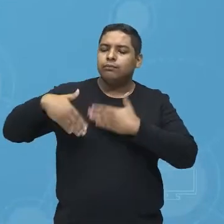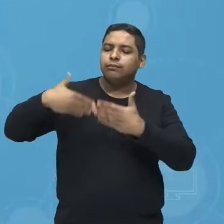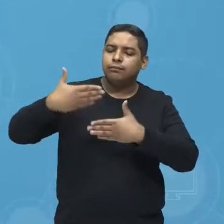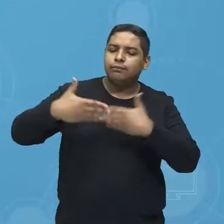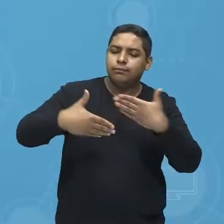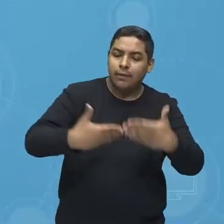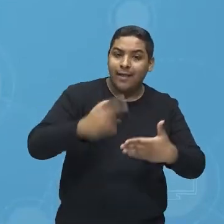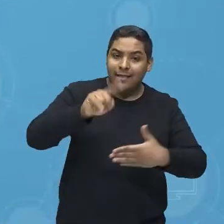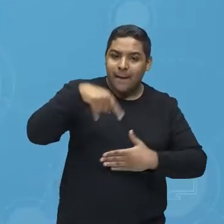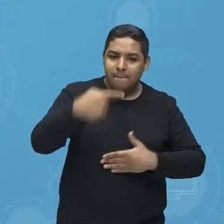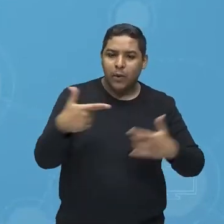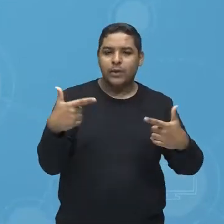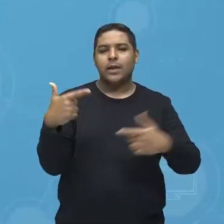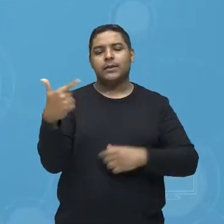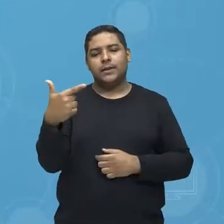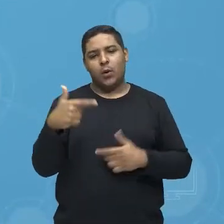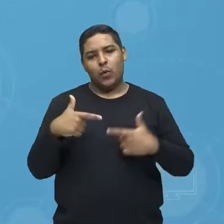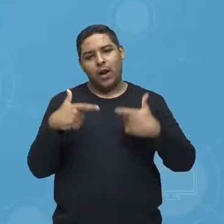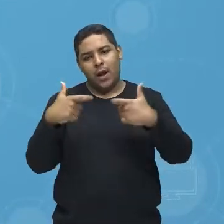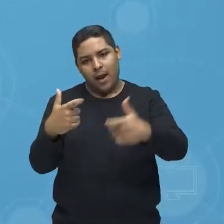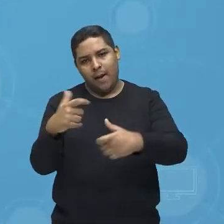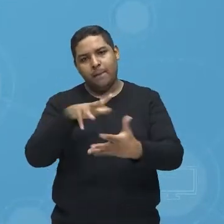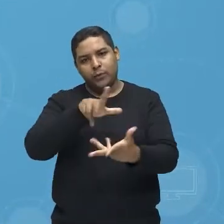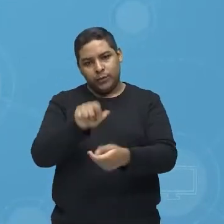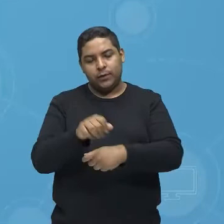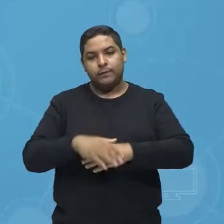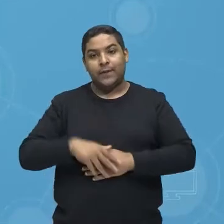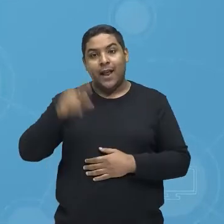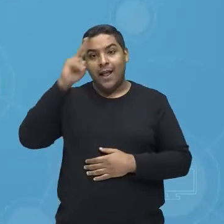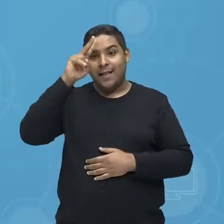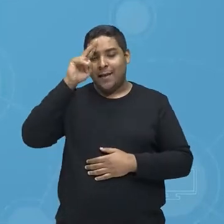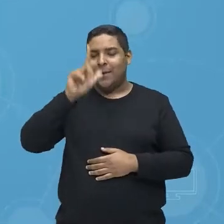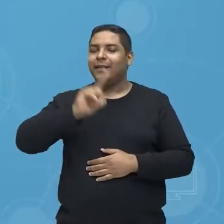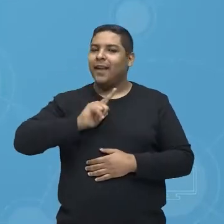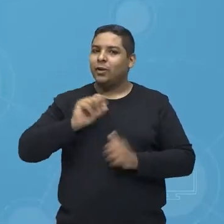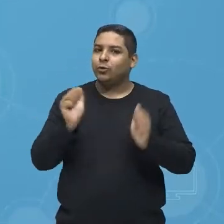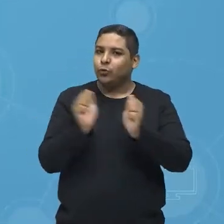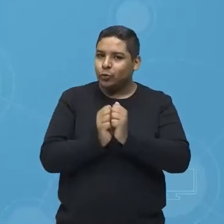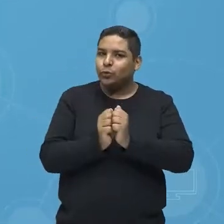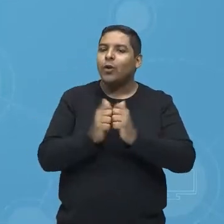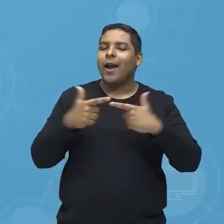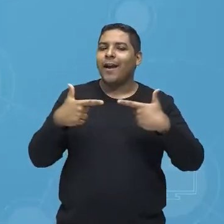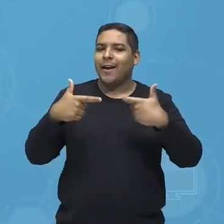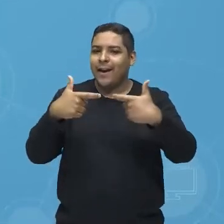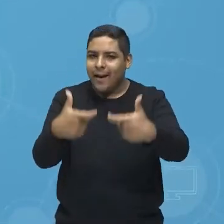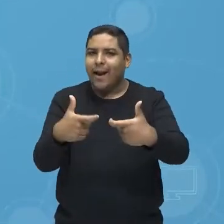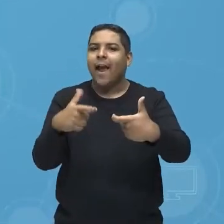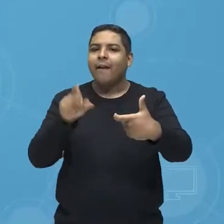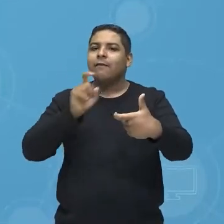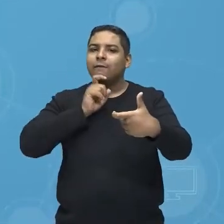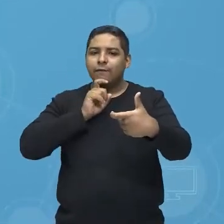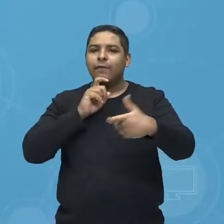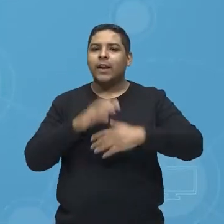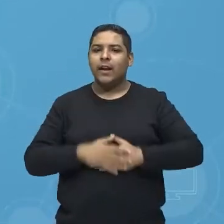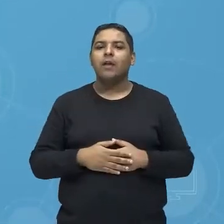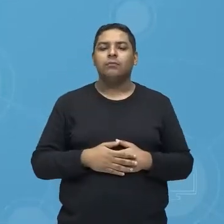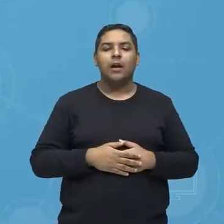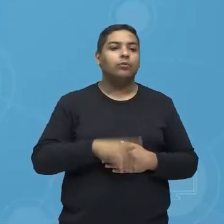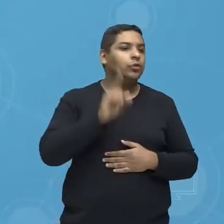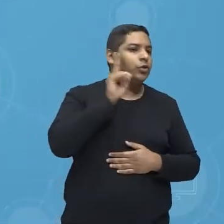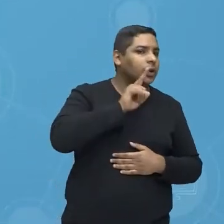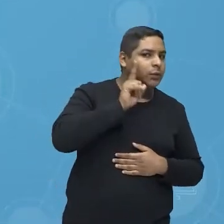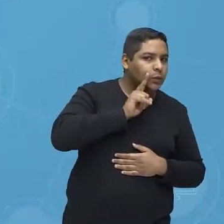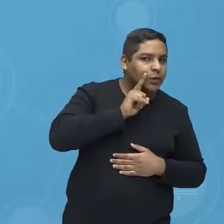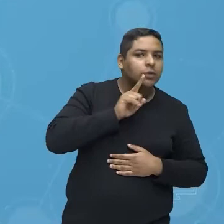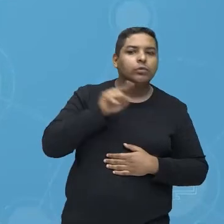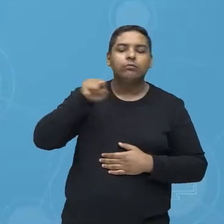Segunda Guerra Mundial. E lembrando que estava tendo o quê? A Guerra Fria entre os Estados Unidos e a União Soviética. Então, tudo isso fez com que